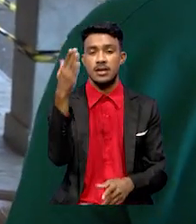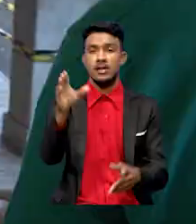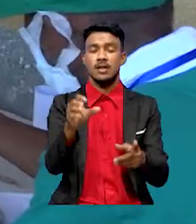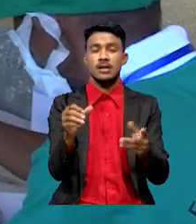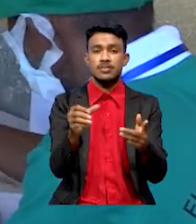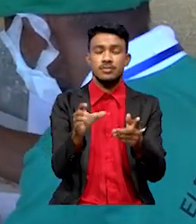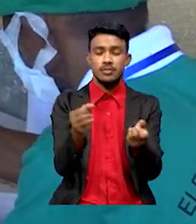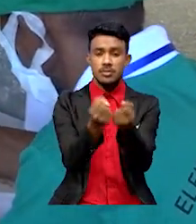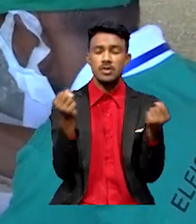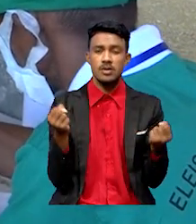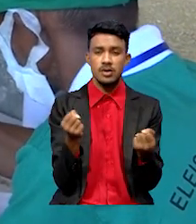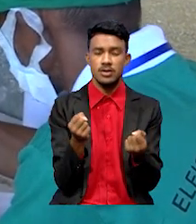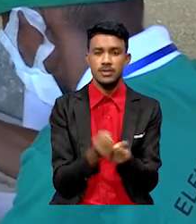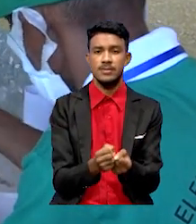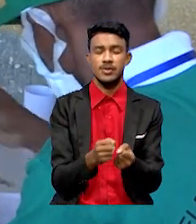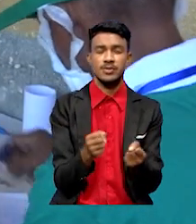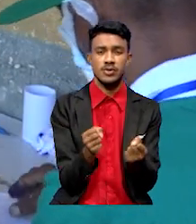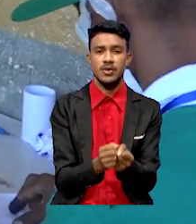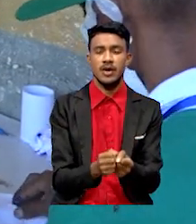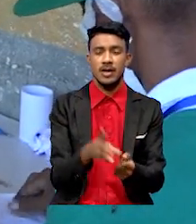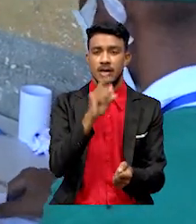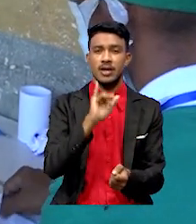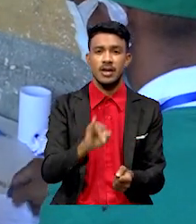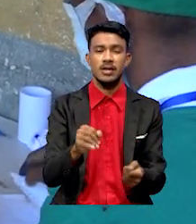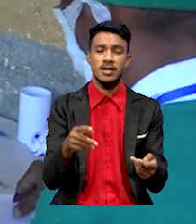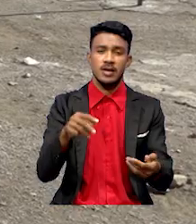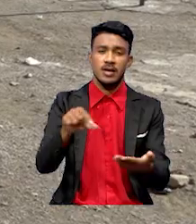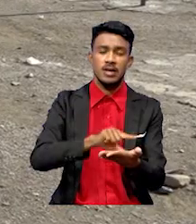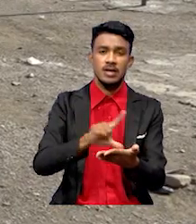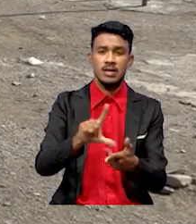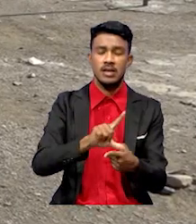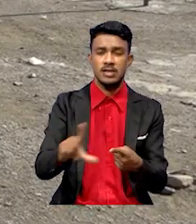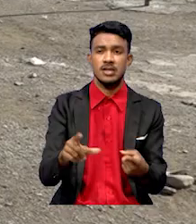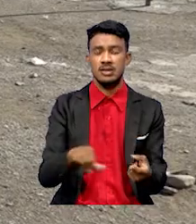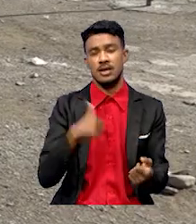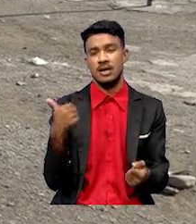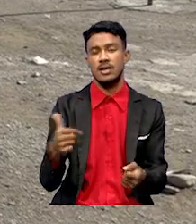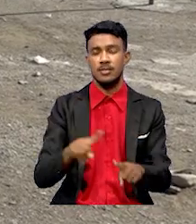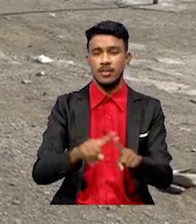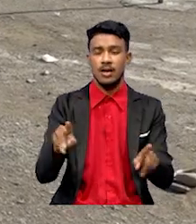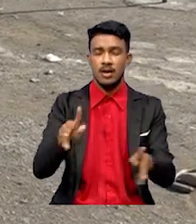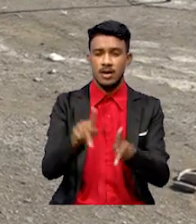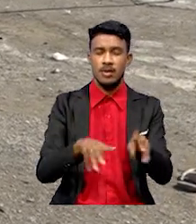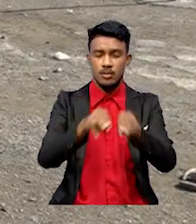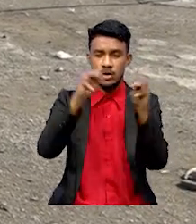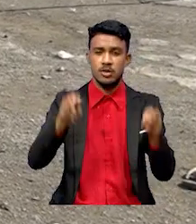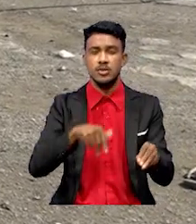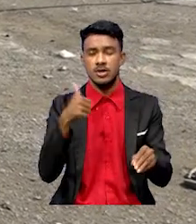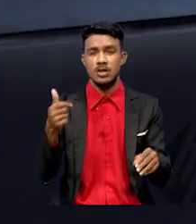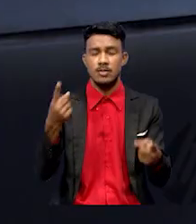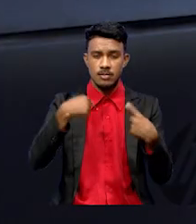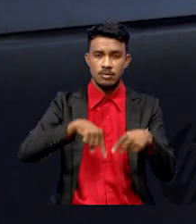ya dili e lista keta automaticamente nia iha tena mas ema sir nebe maka iha municipio selu ba vote municipio